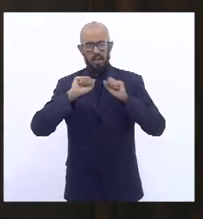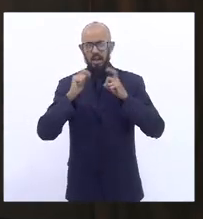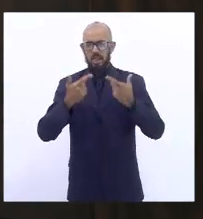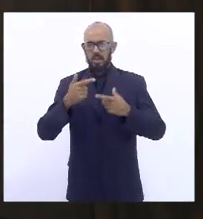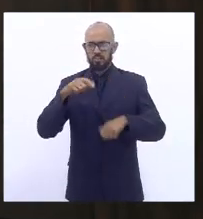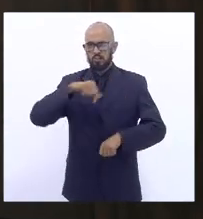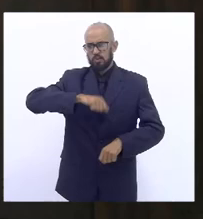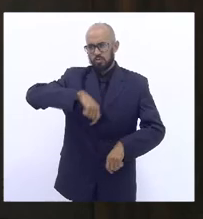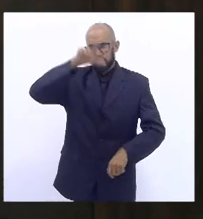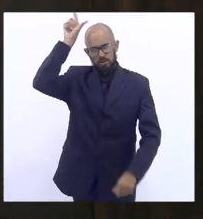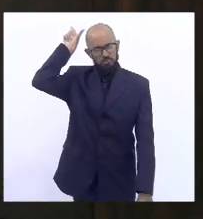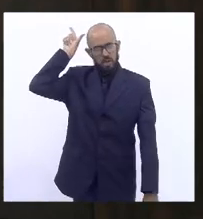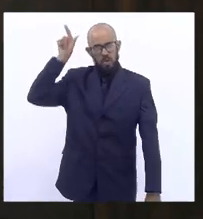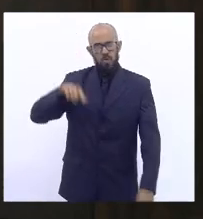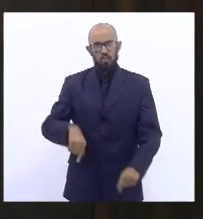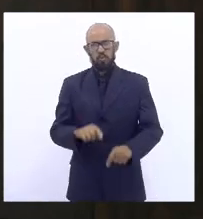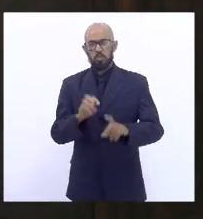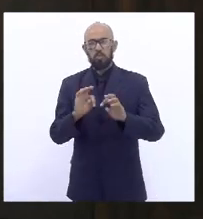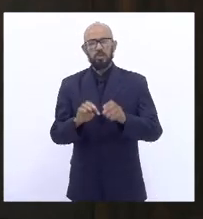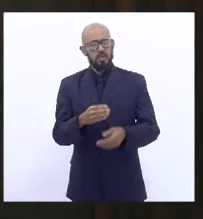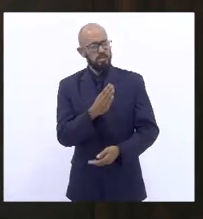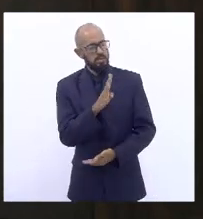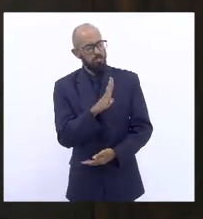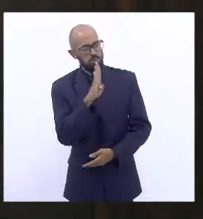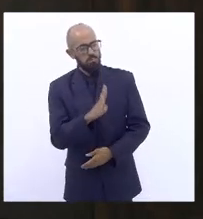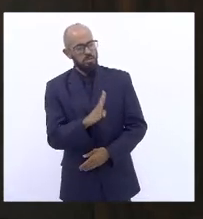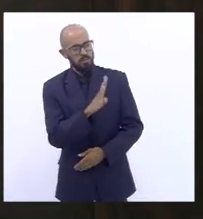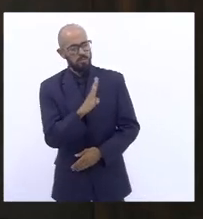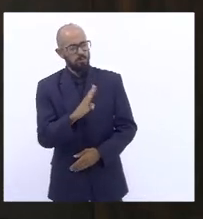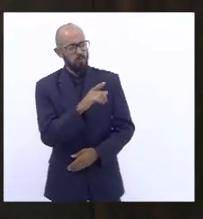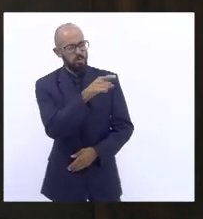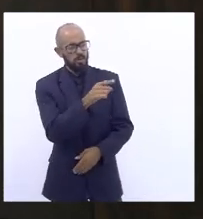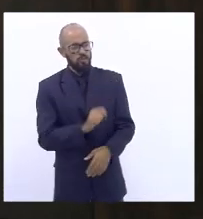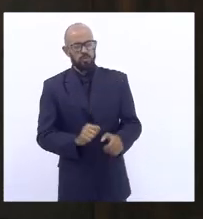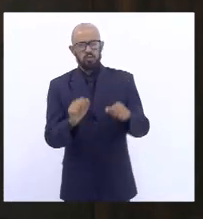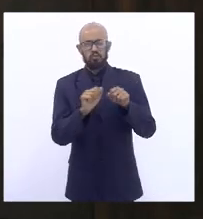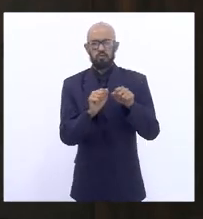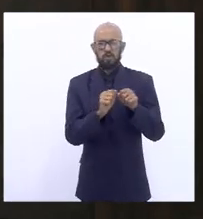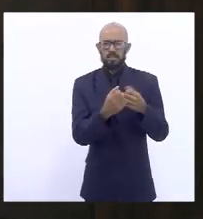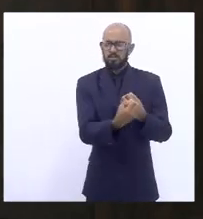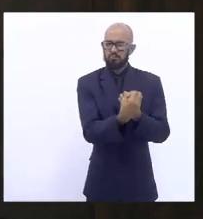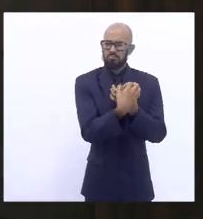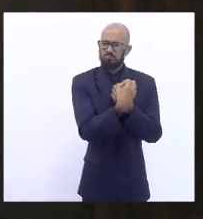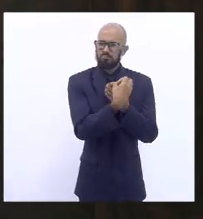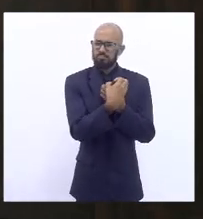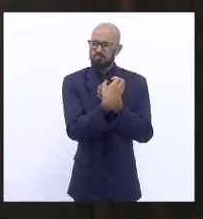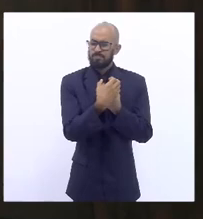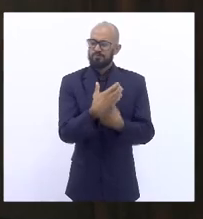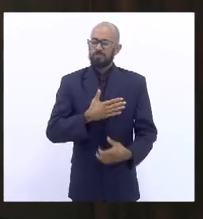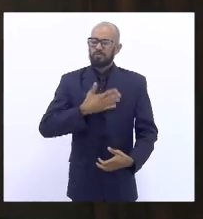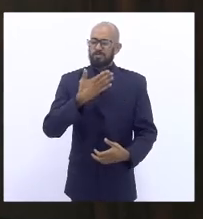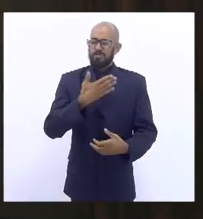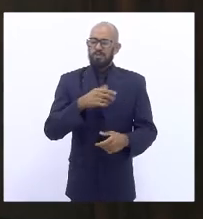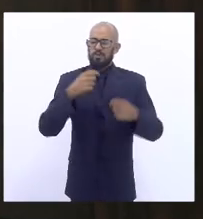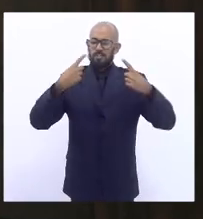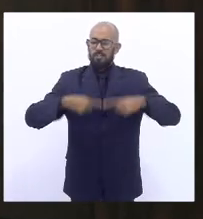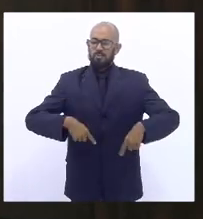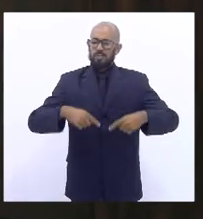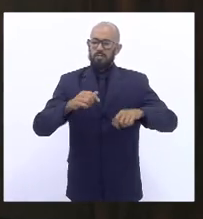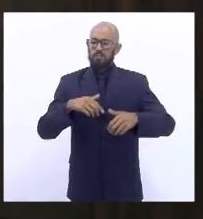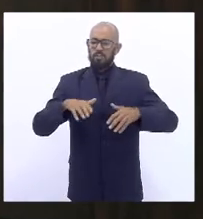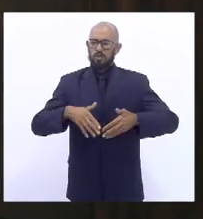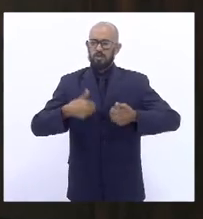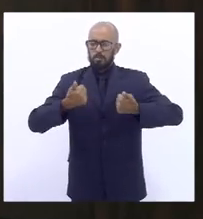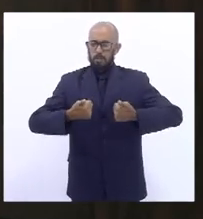Paulo Corrêa da Rocha, e esse bispo que nos lidera, nos inspira e sempre nos desafia a ser cada vez melhores,